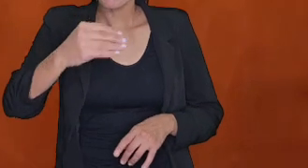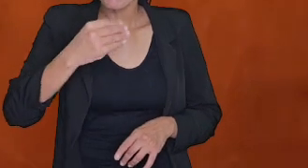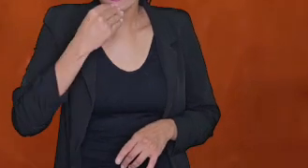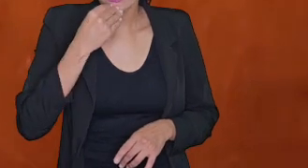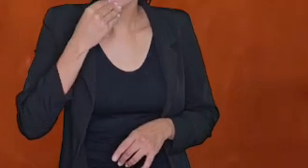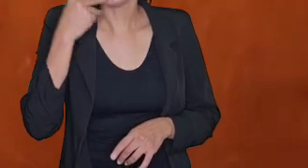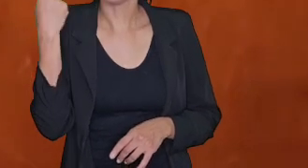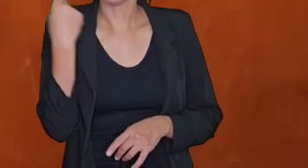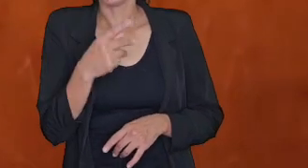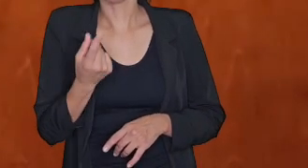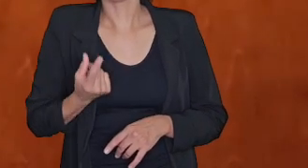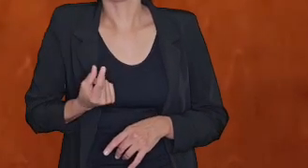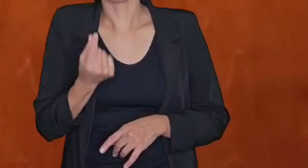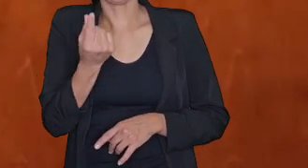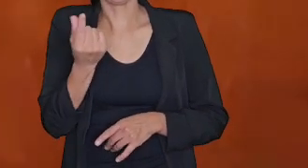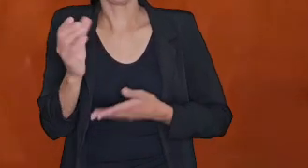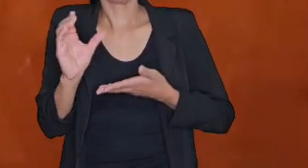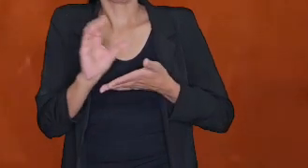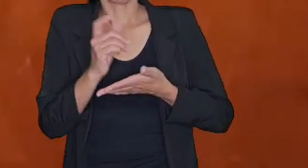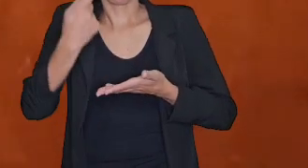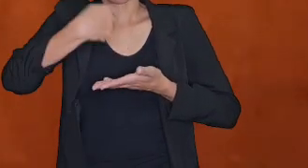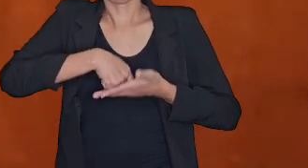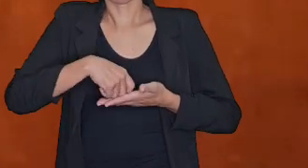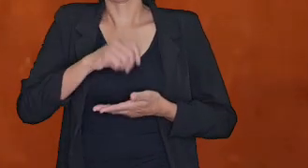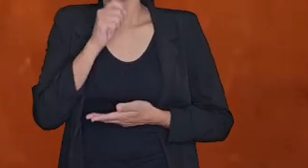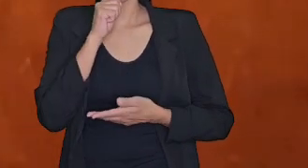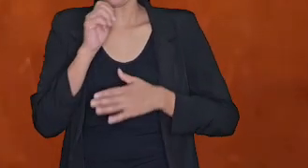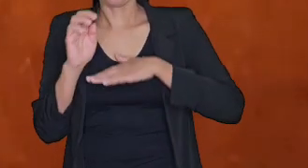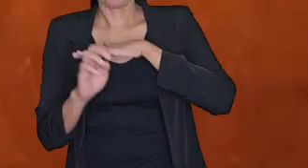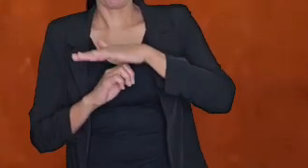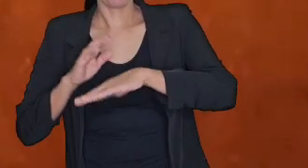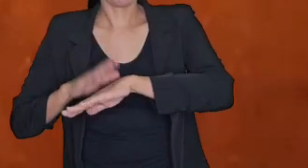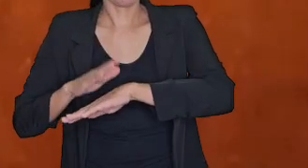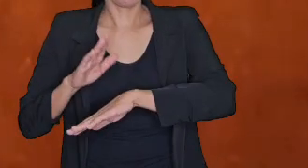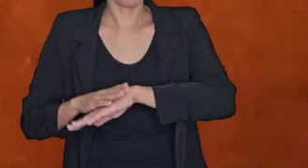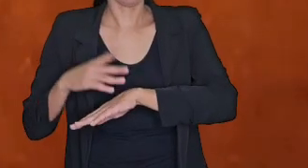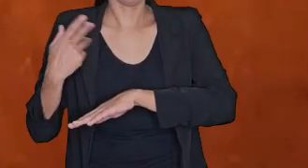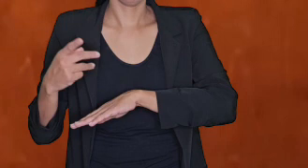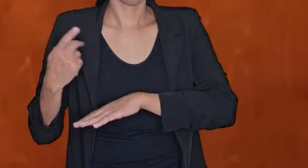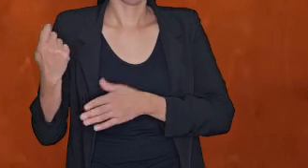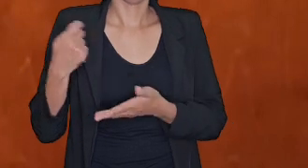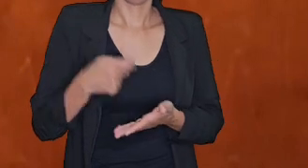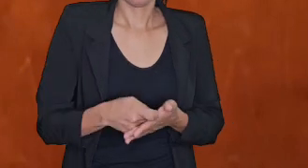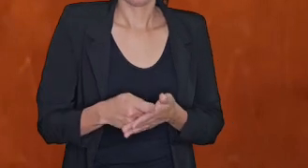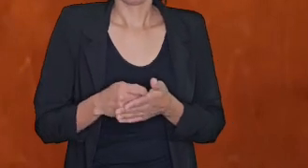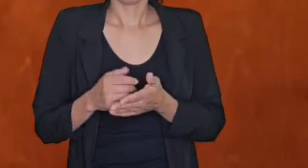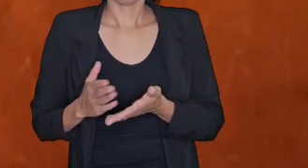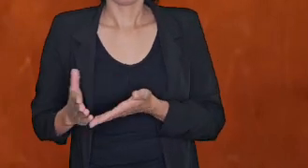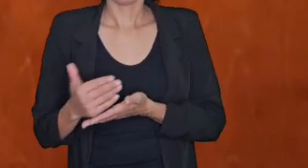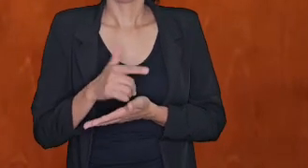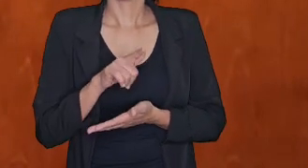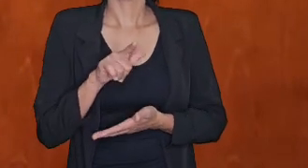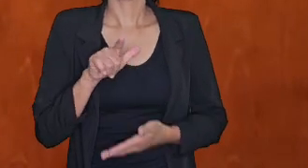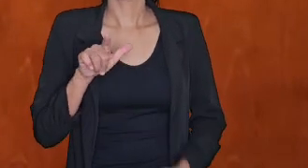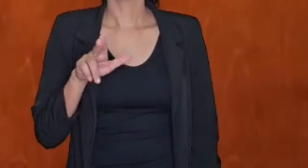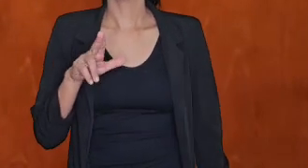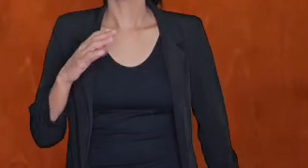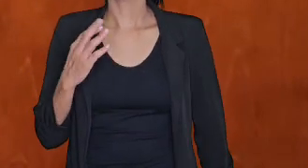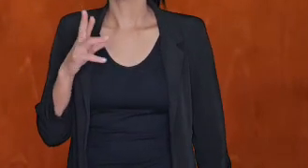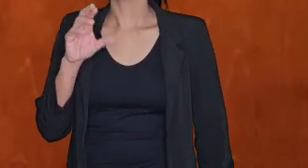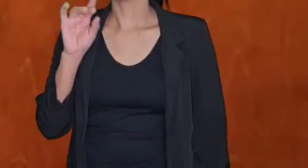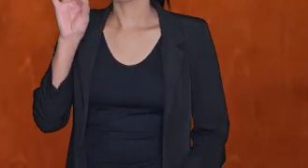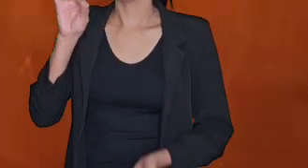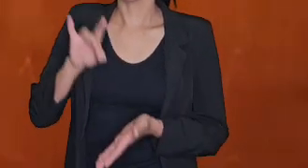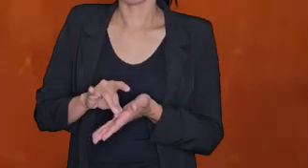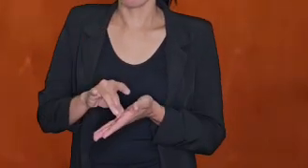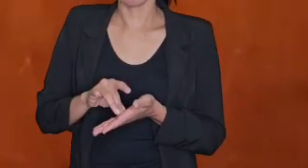ela determinava que para aproveitamento de um valor não recebido por uma empresa